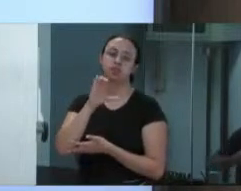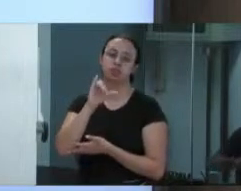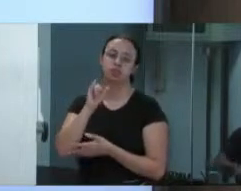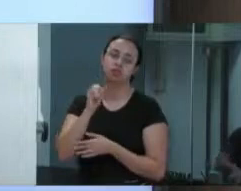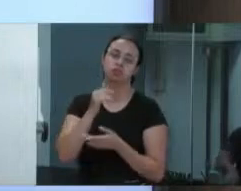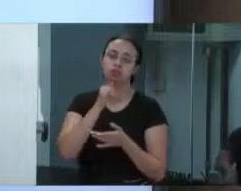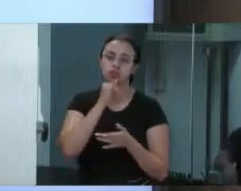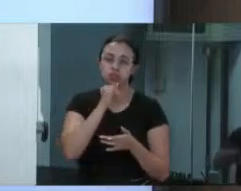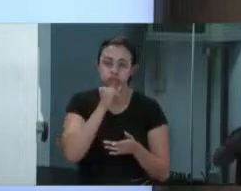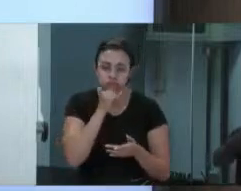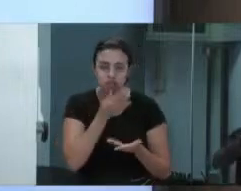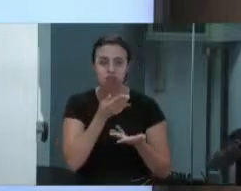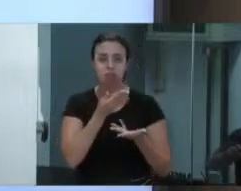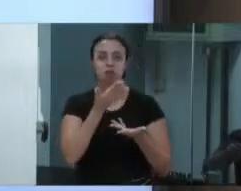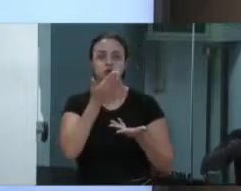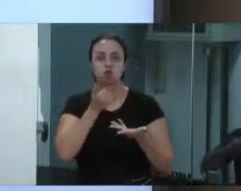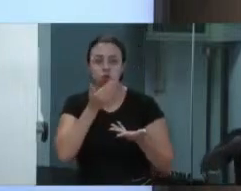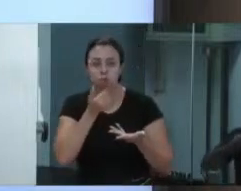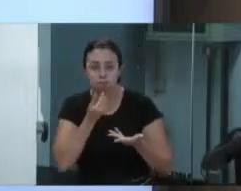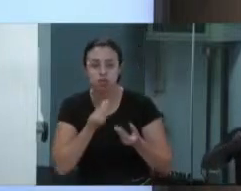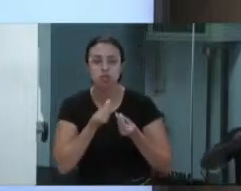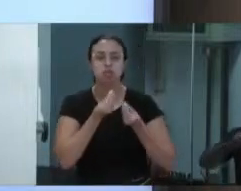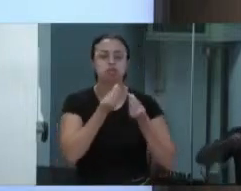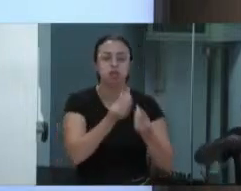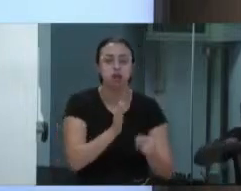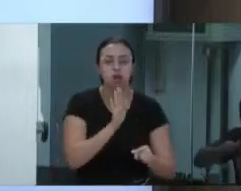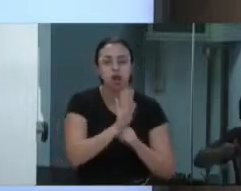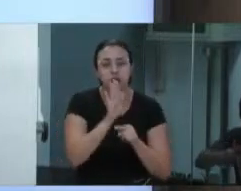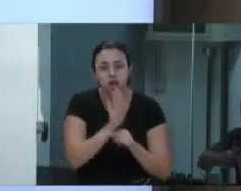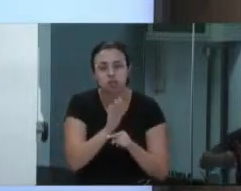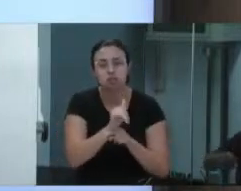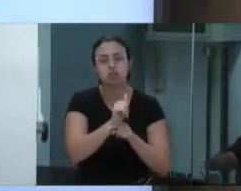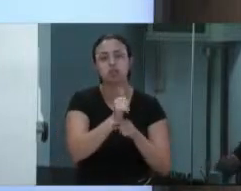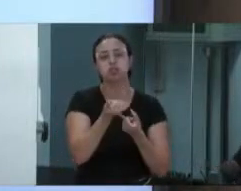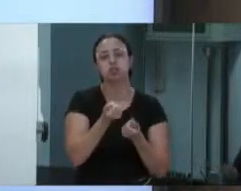cestas básicas, auxílio natalidade. Tivemos